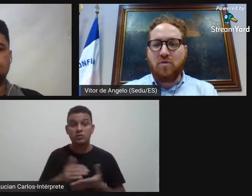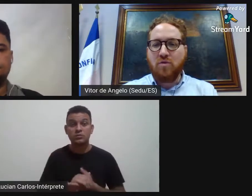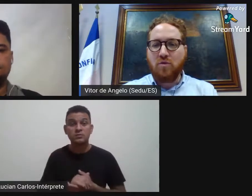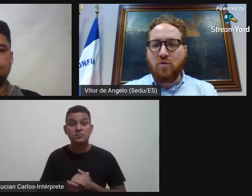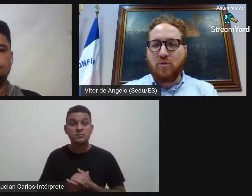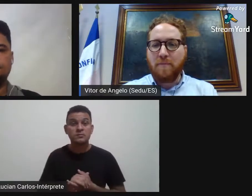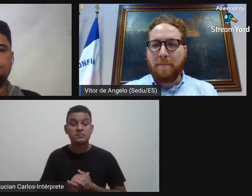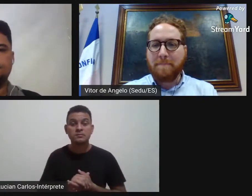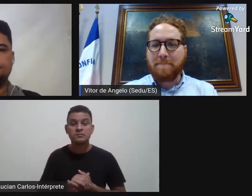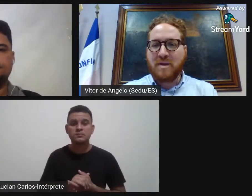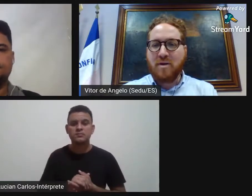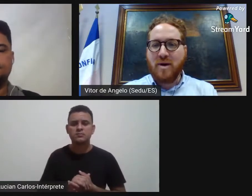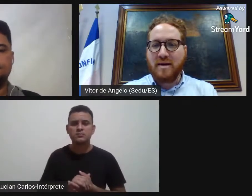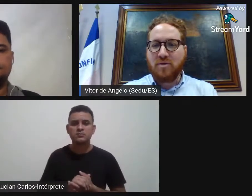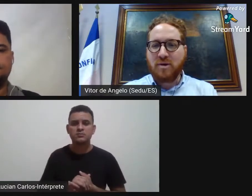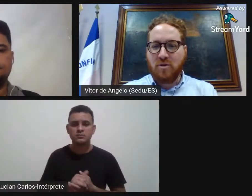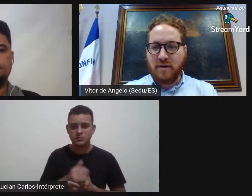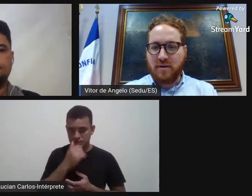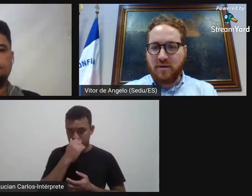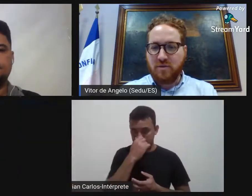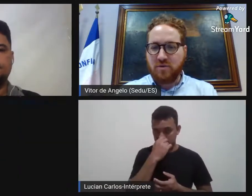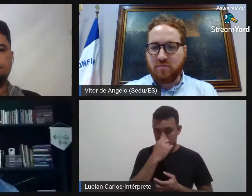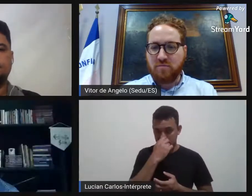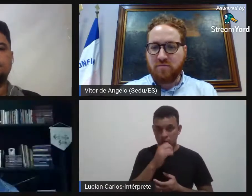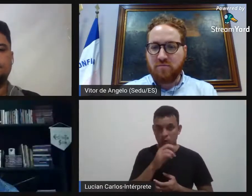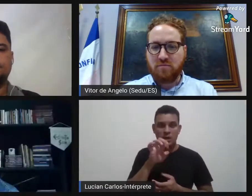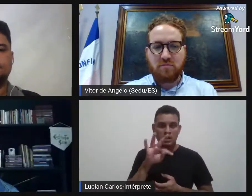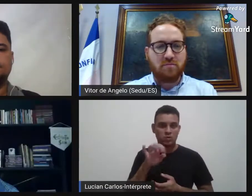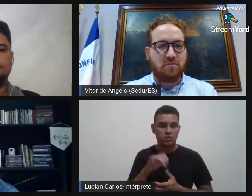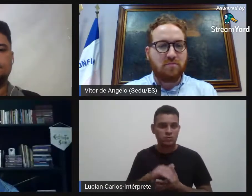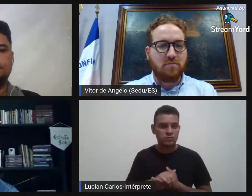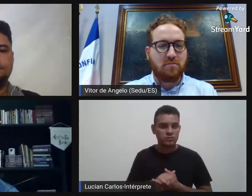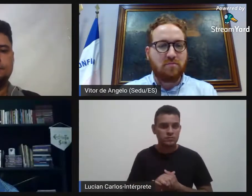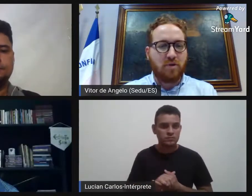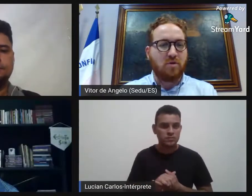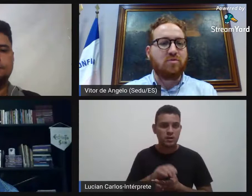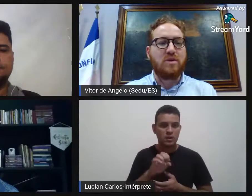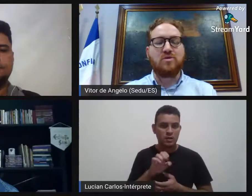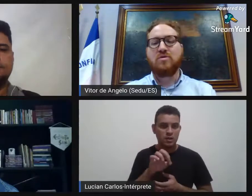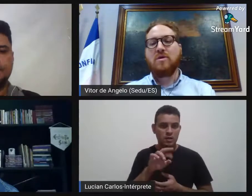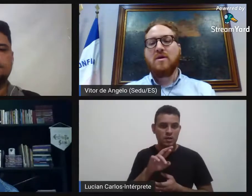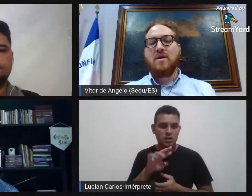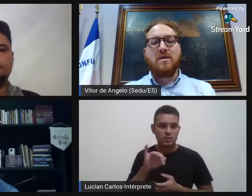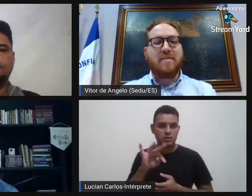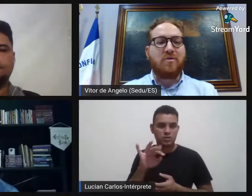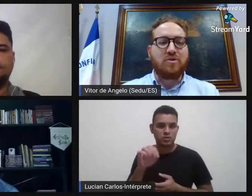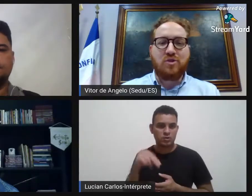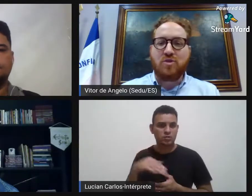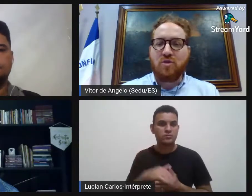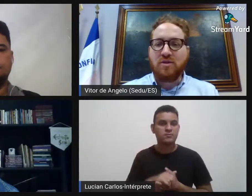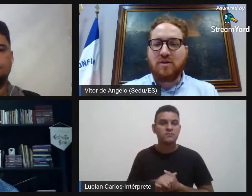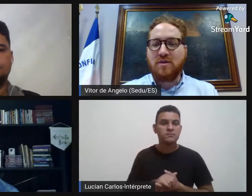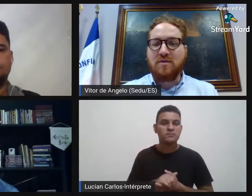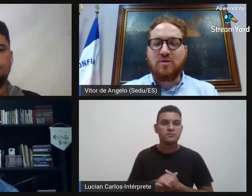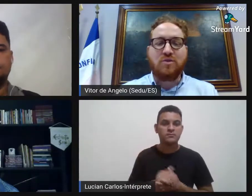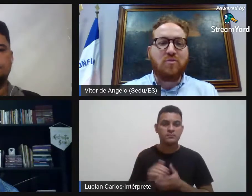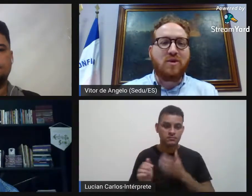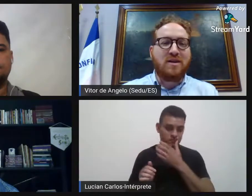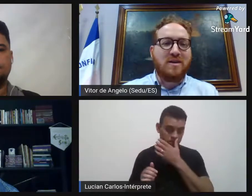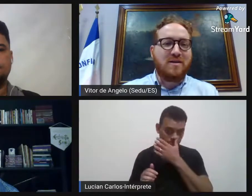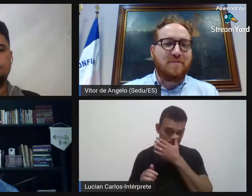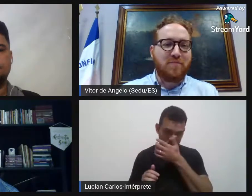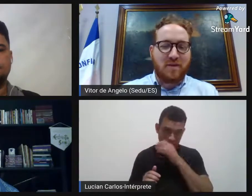subam o Wellington agora, não é isso? Pronto, isso. Da Marcondes de Souza,